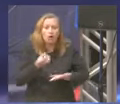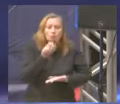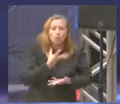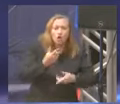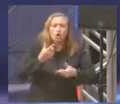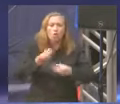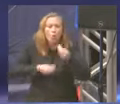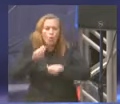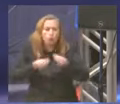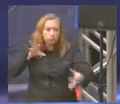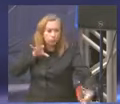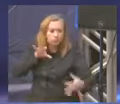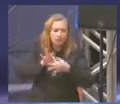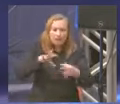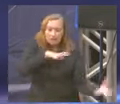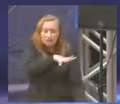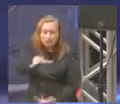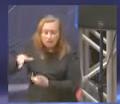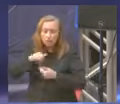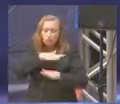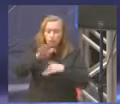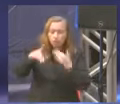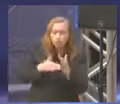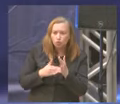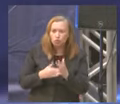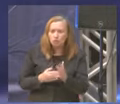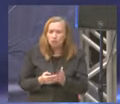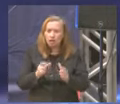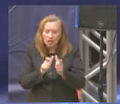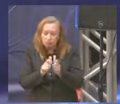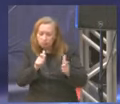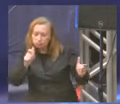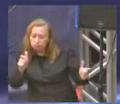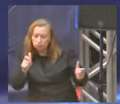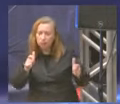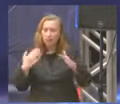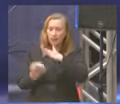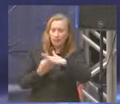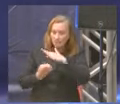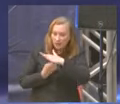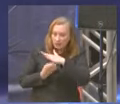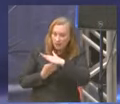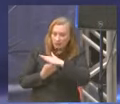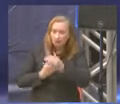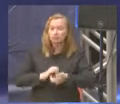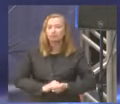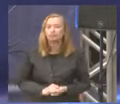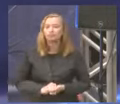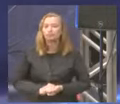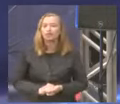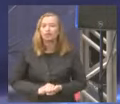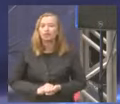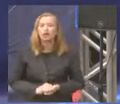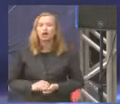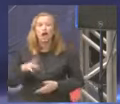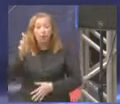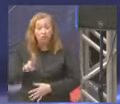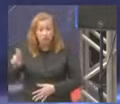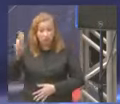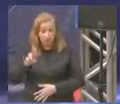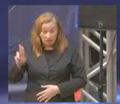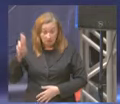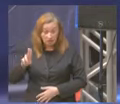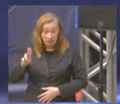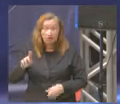você conectar esse mundo todo às pequenas, médias empresas, a universidade,